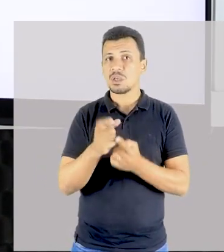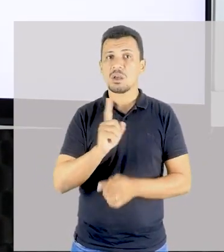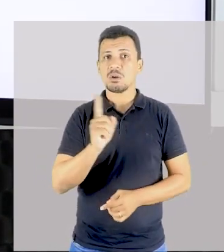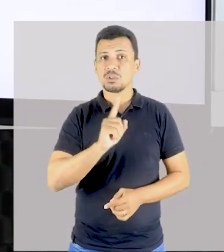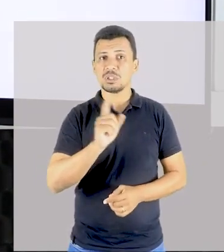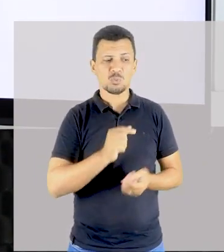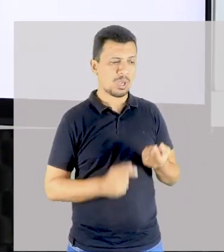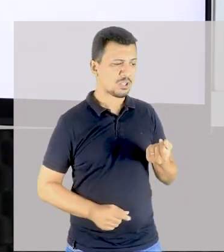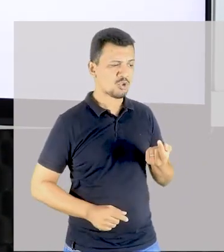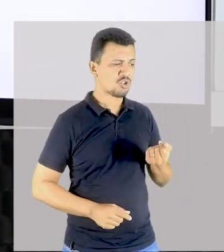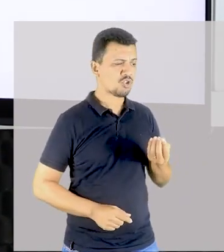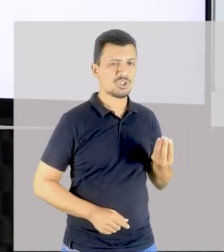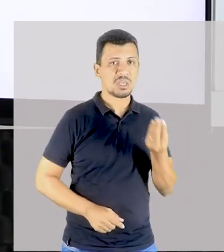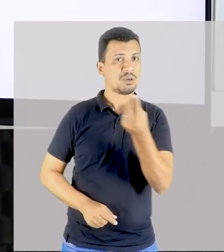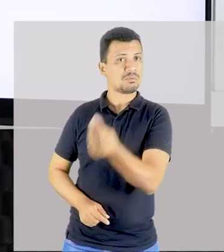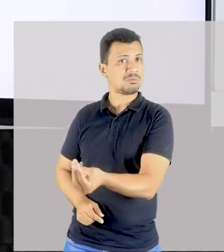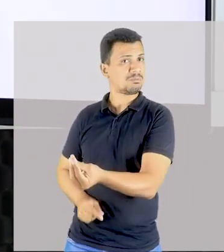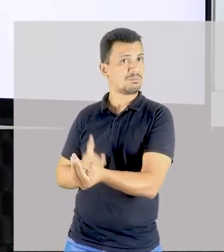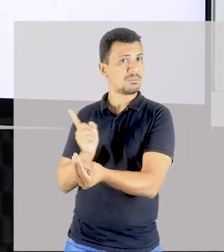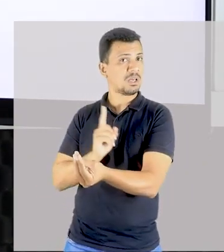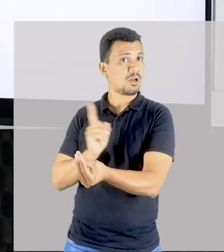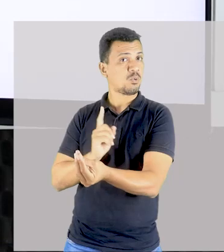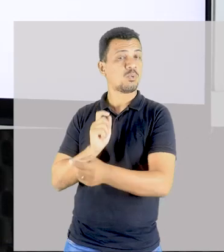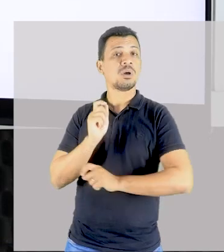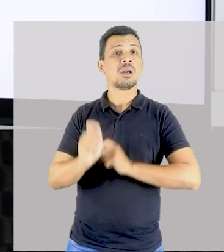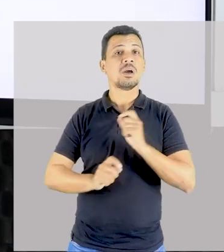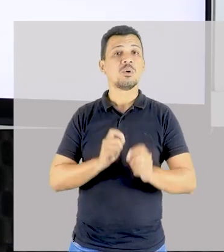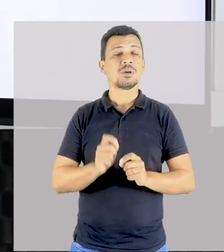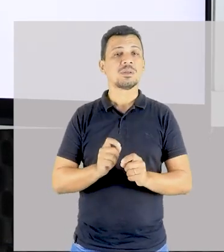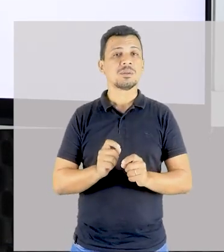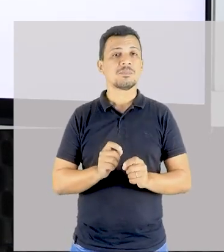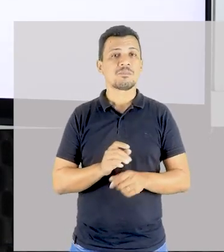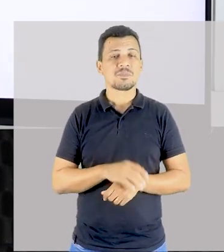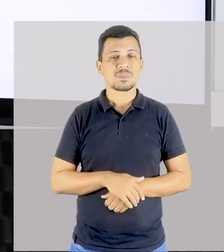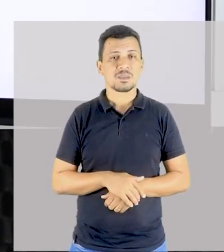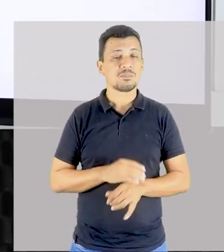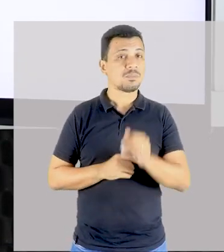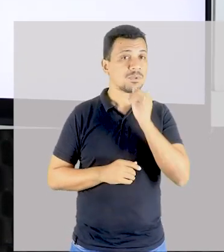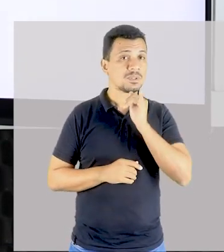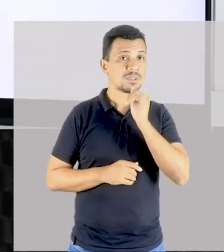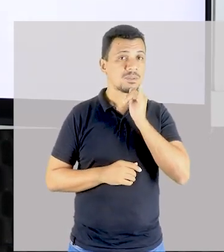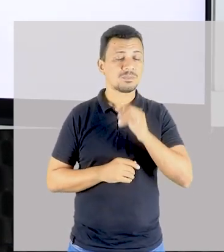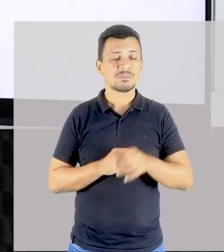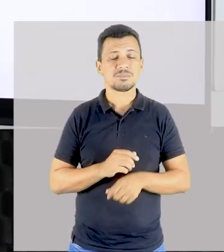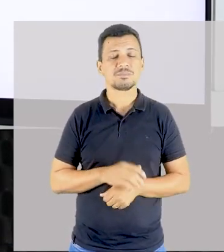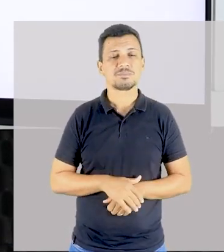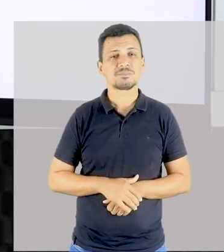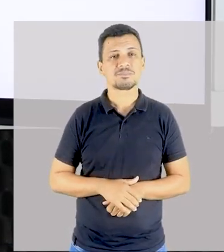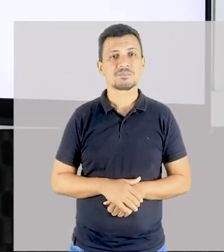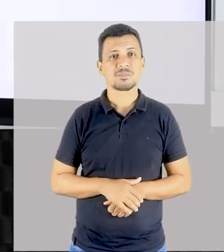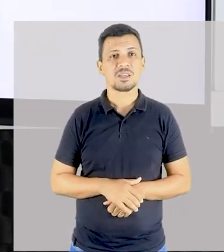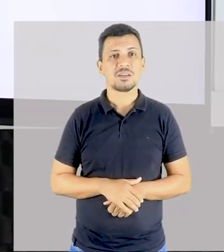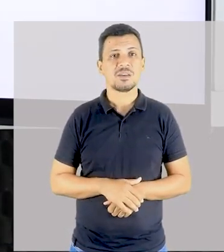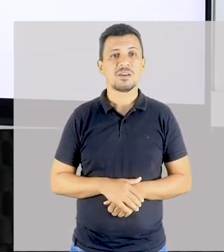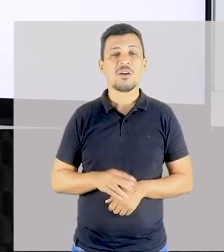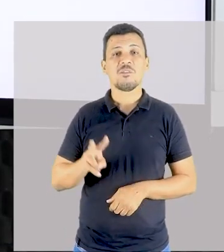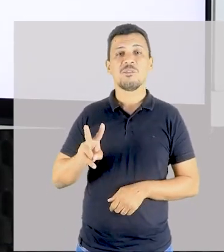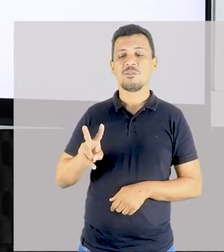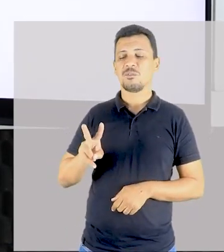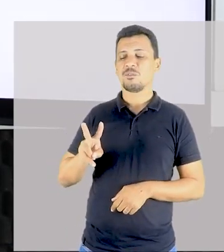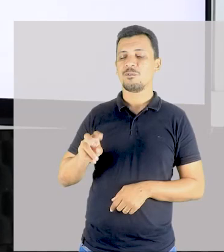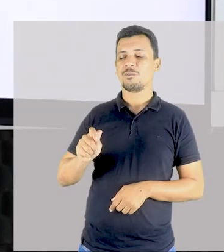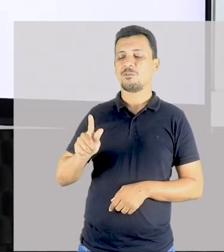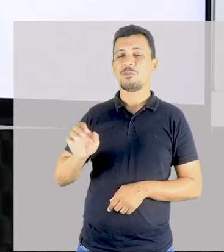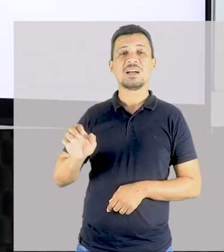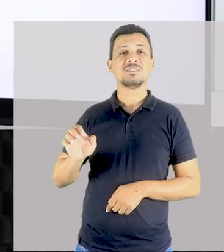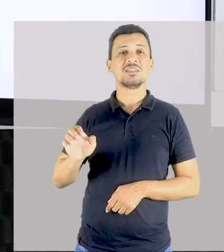transferência direta de renda mas que são de transferência indireta então por exemplo e um vale gás por exemplo